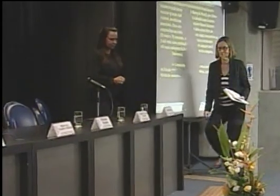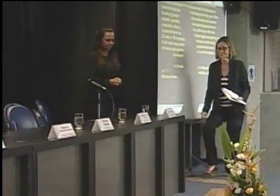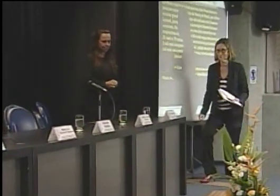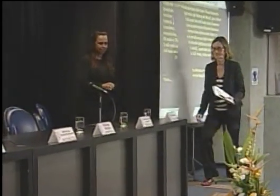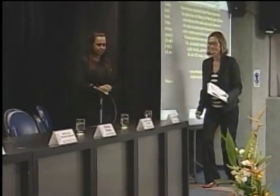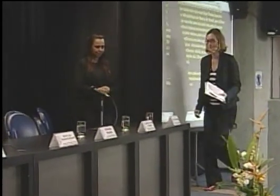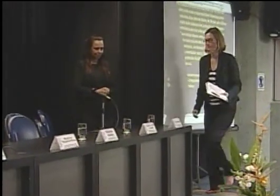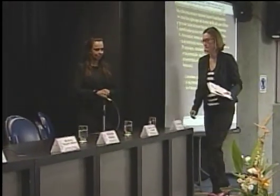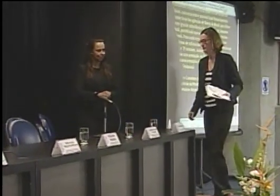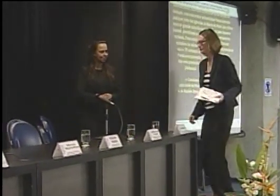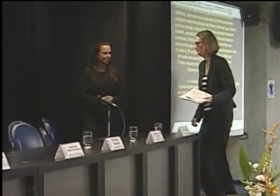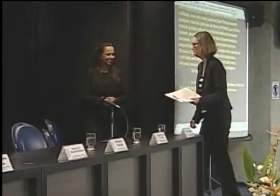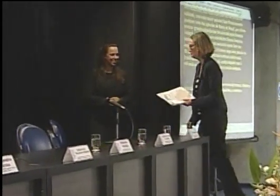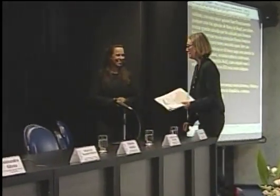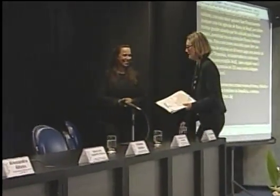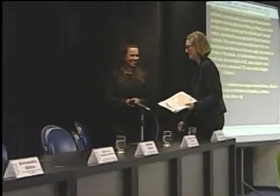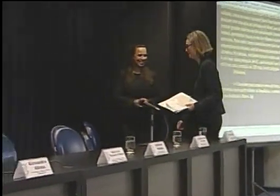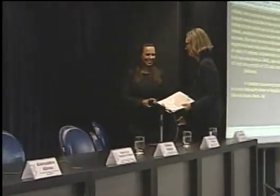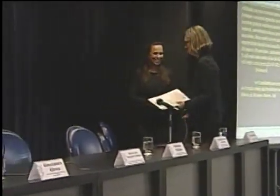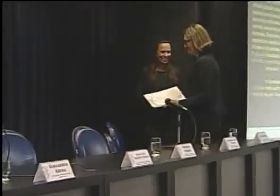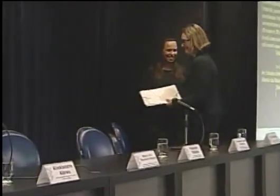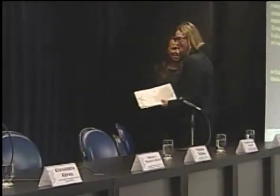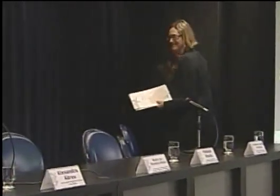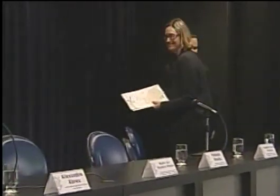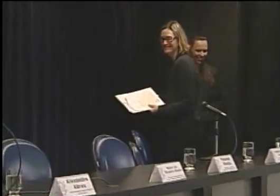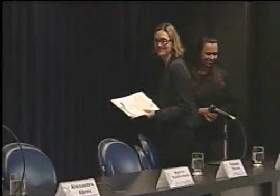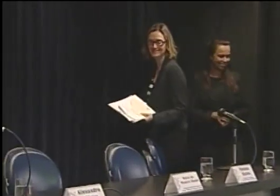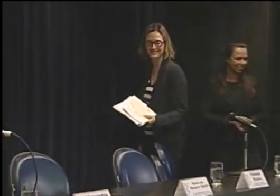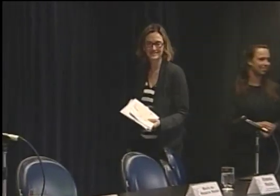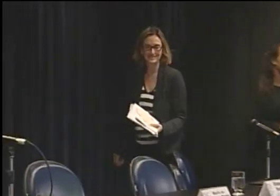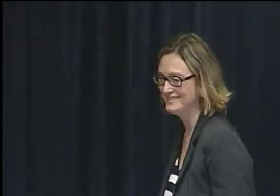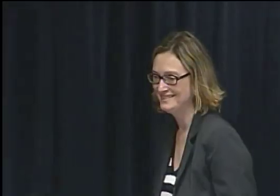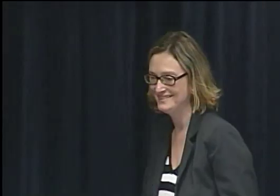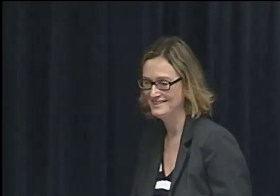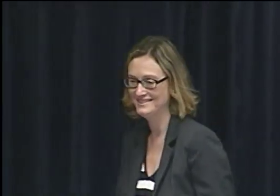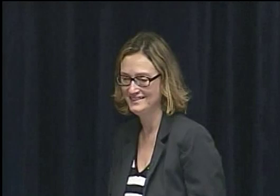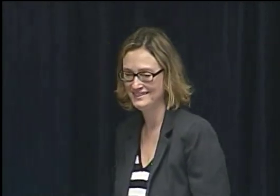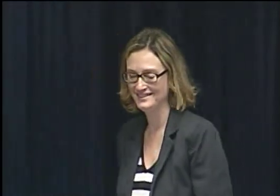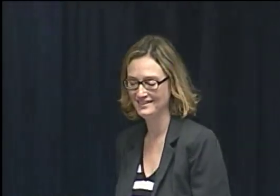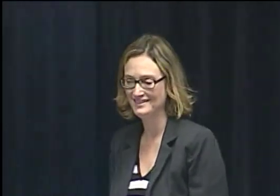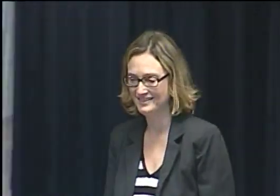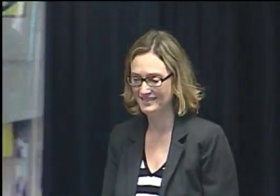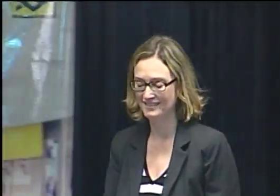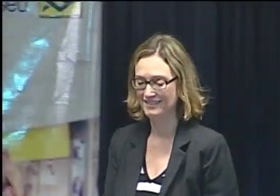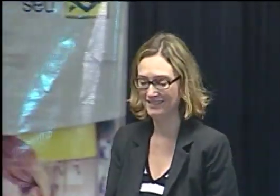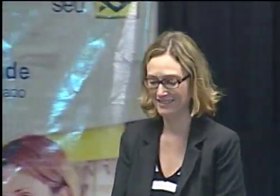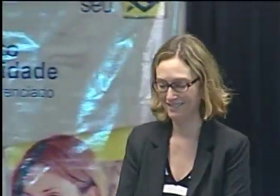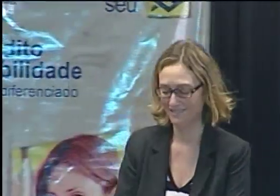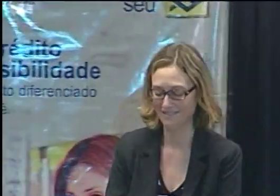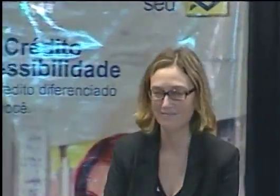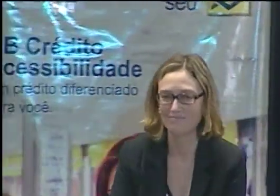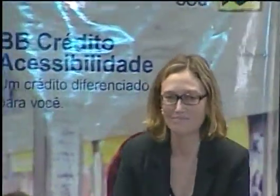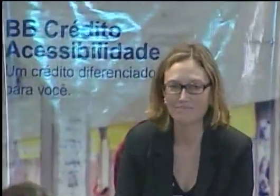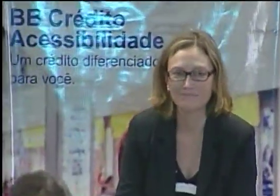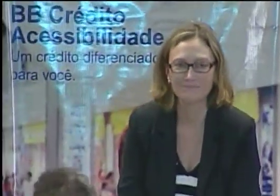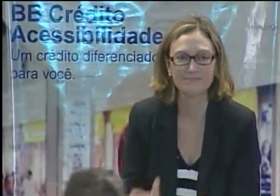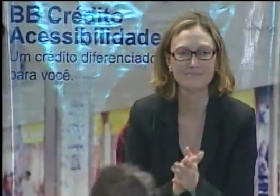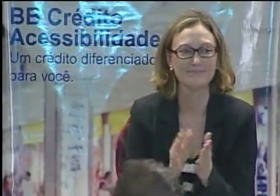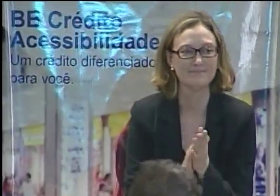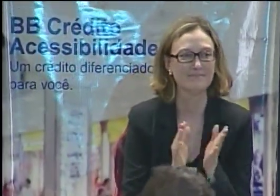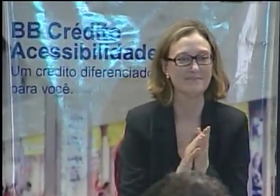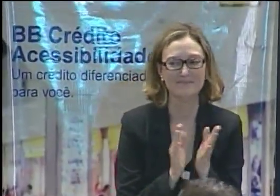O secretário nacional de Promoção dos Direitos das Pessoas com Deficiência, o senhor Antônio José